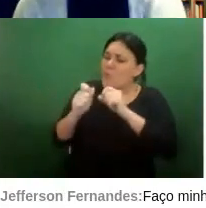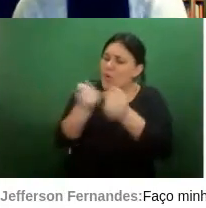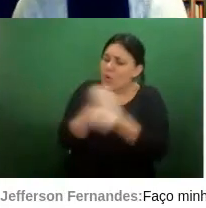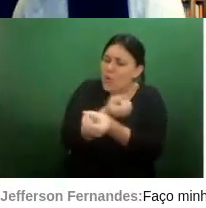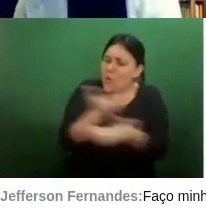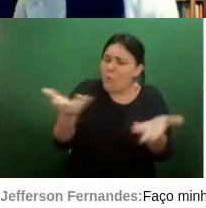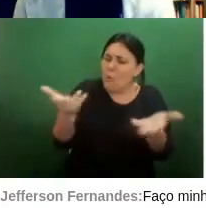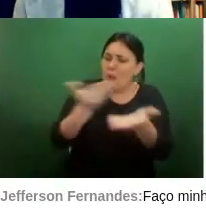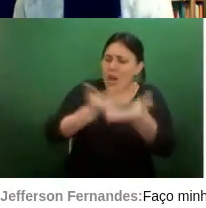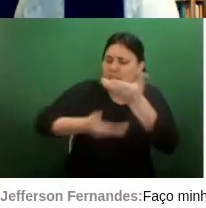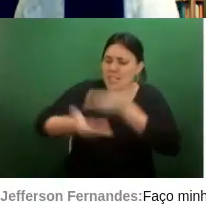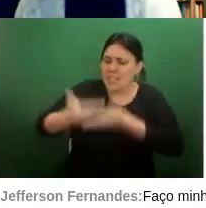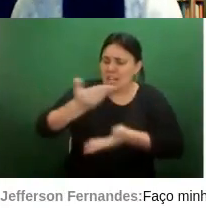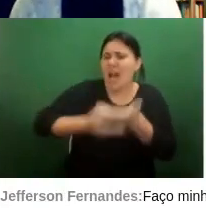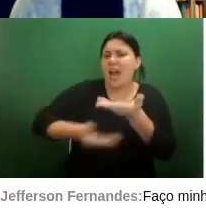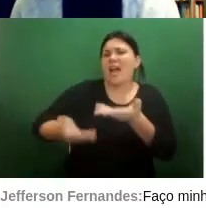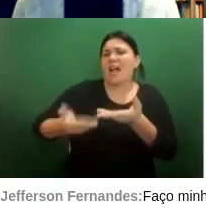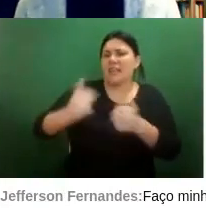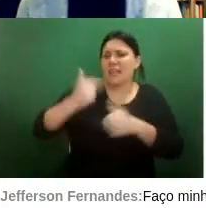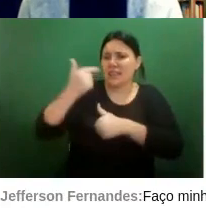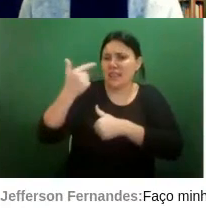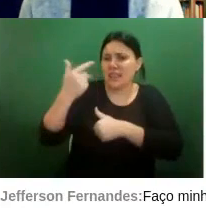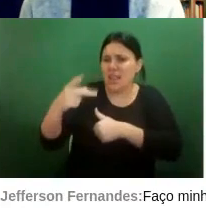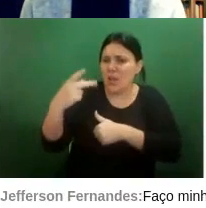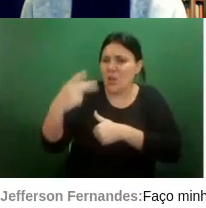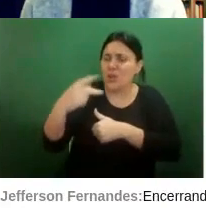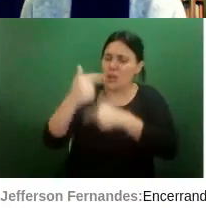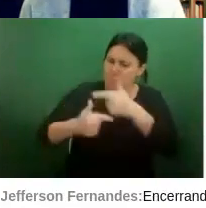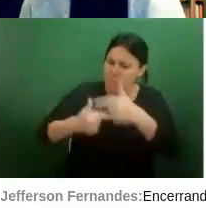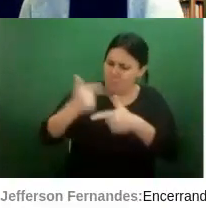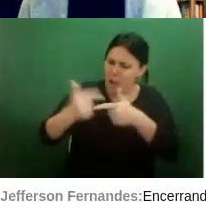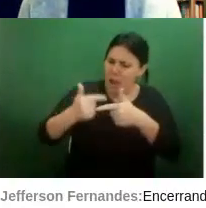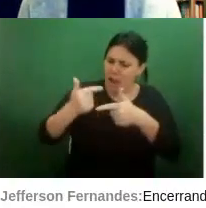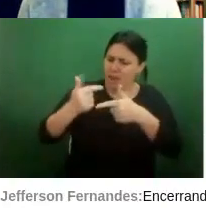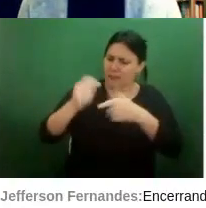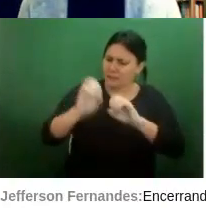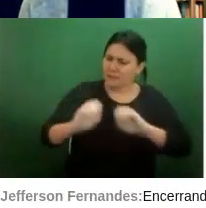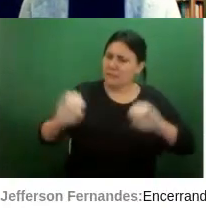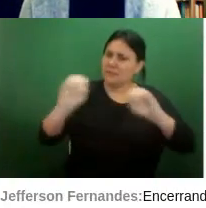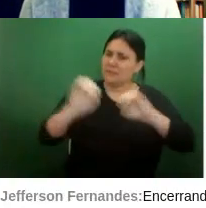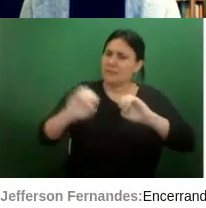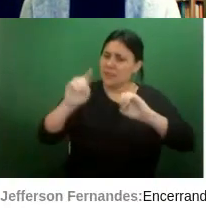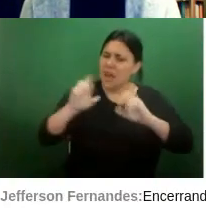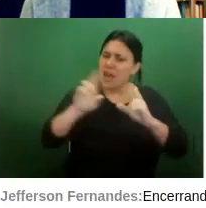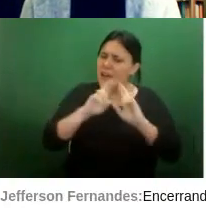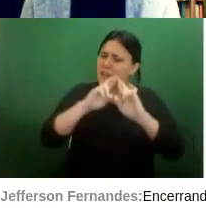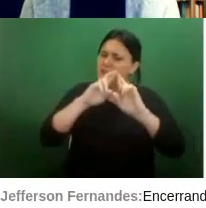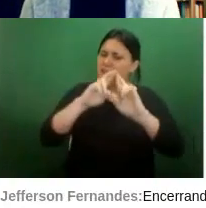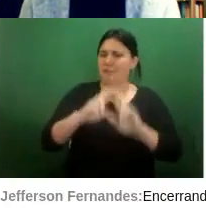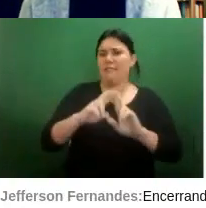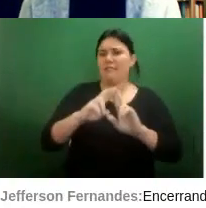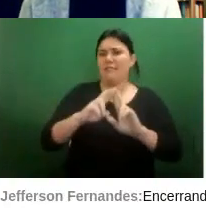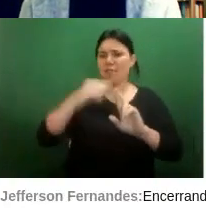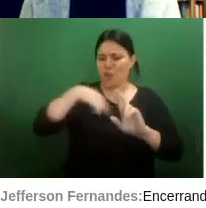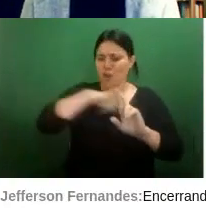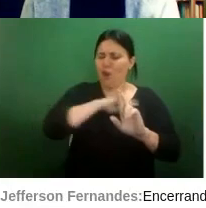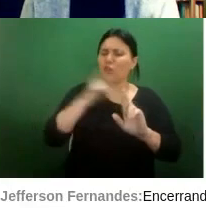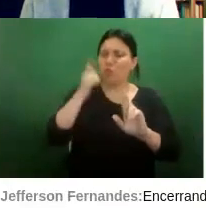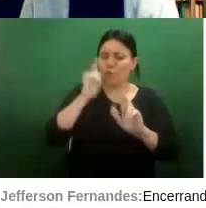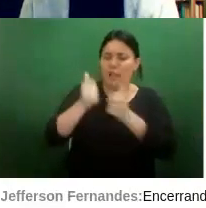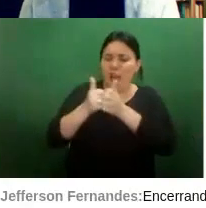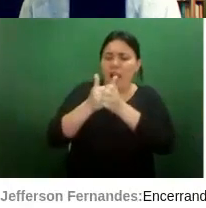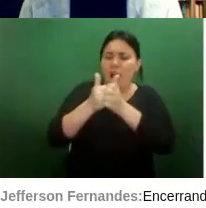teu trabalho tão lindo, tão necessário, tão incrível, tão referência para todos nós. Aqui a gente pode acompanhar,